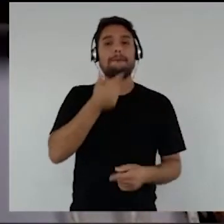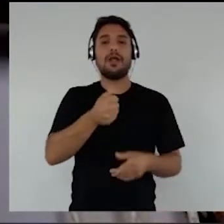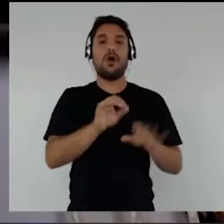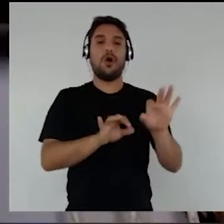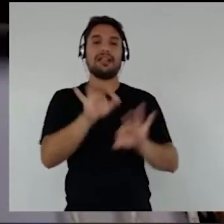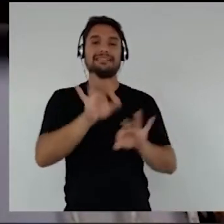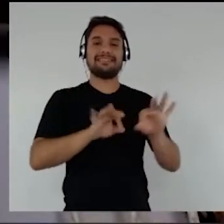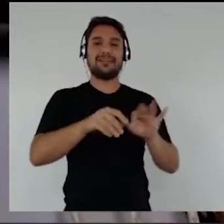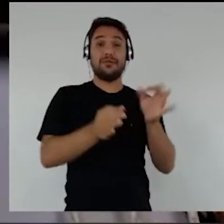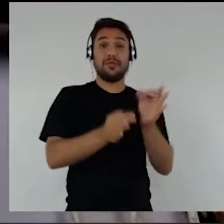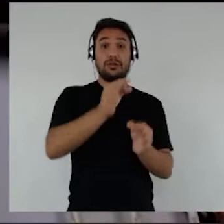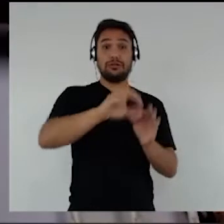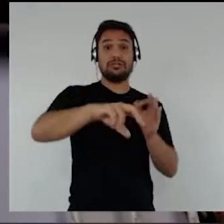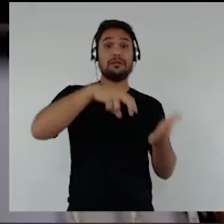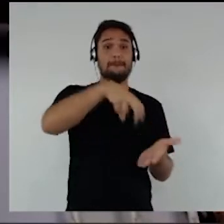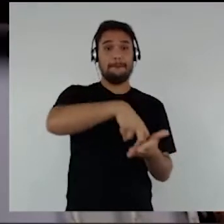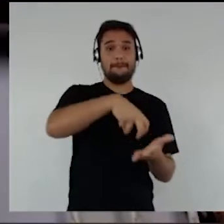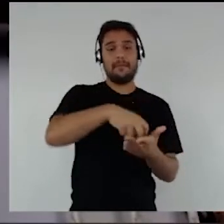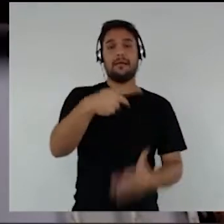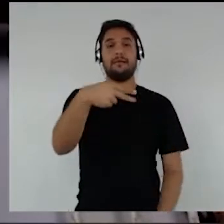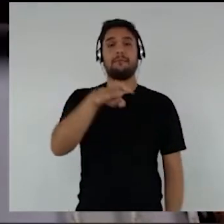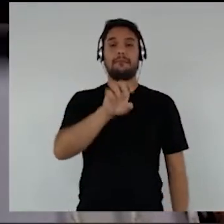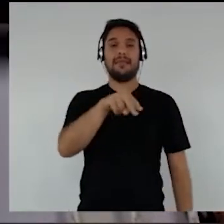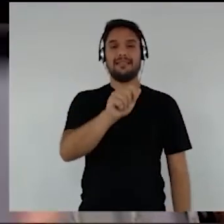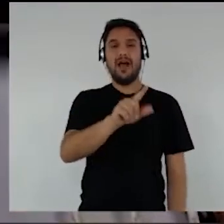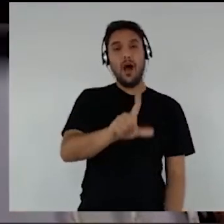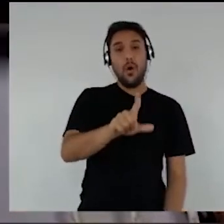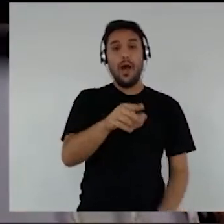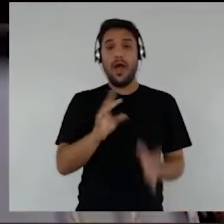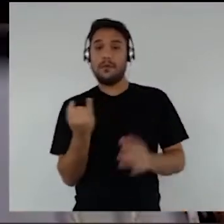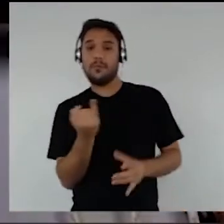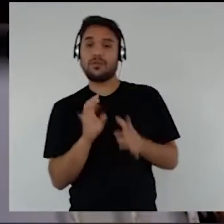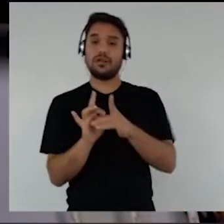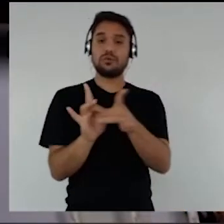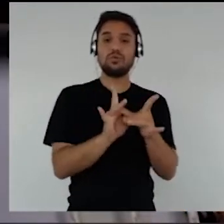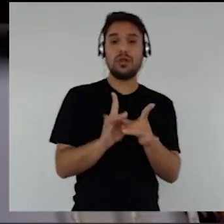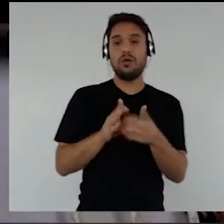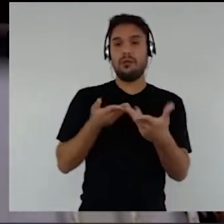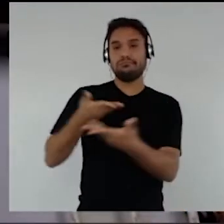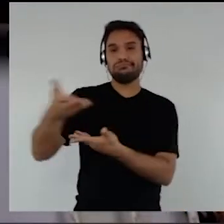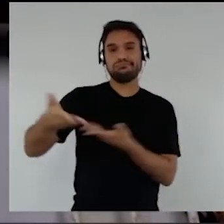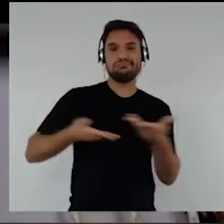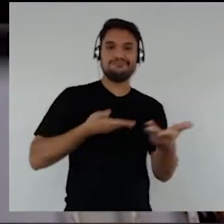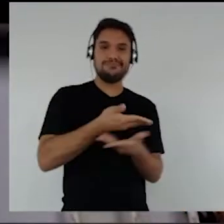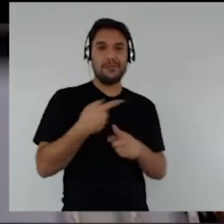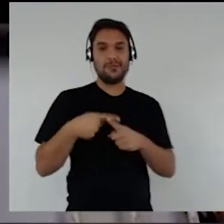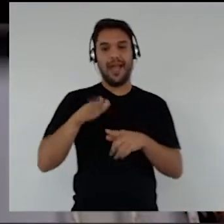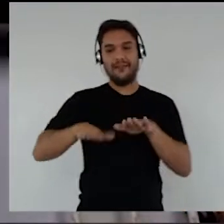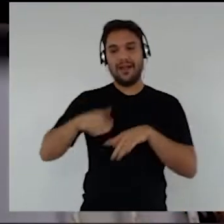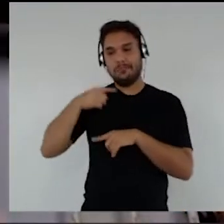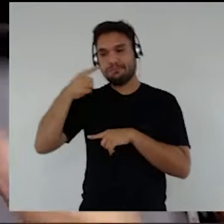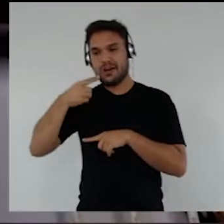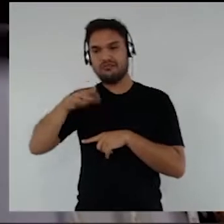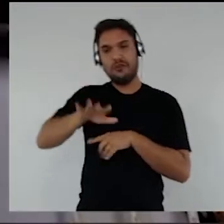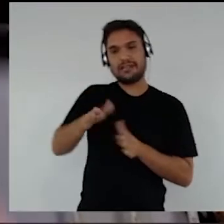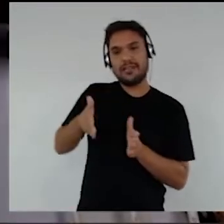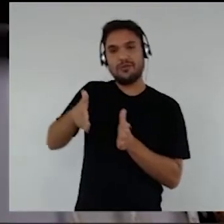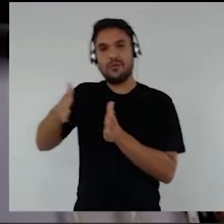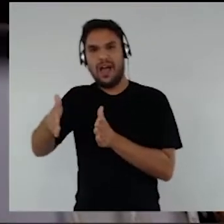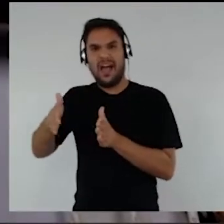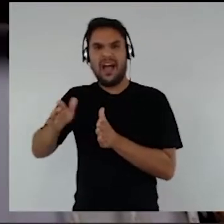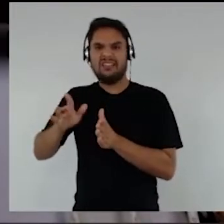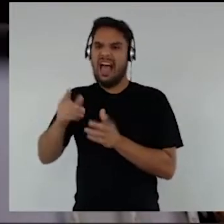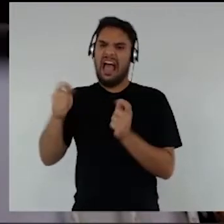penal, né? Então, é importante essa união e também essa troca de informação, né? Porque às vezes a advocacia fala, puxa, para a gente isso